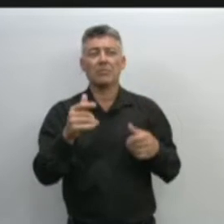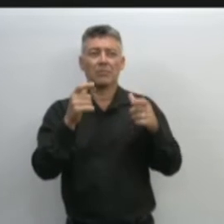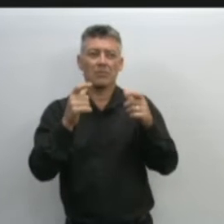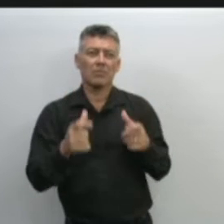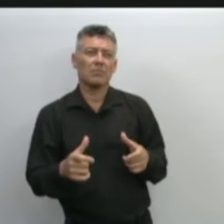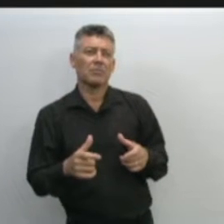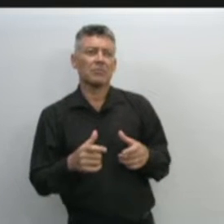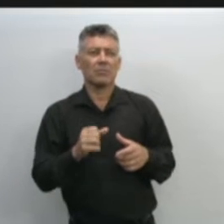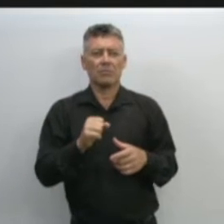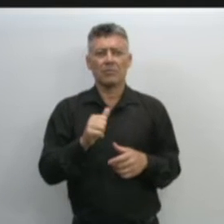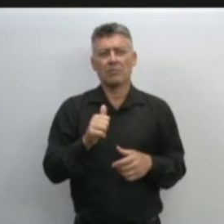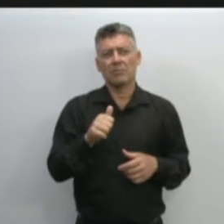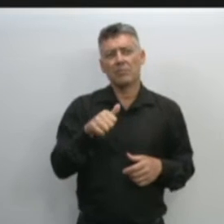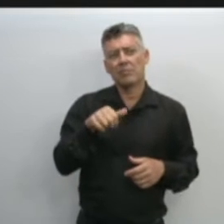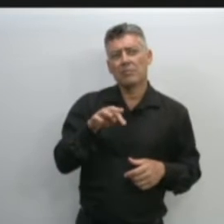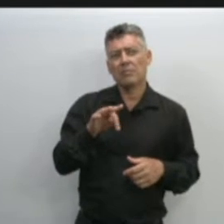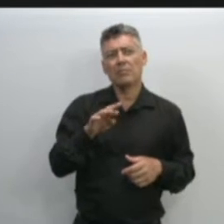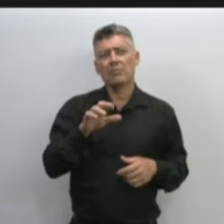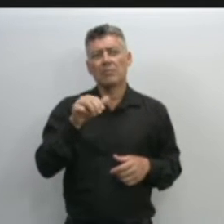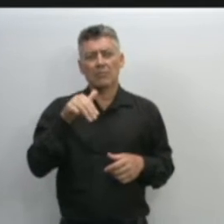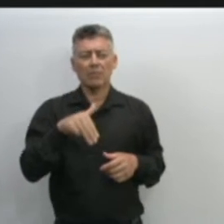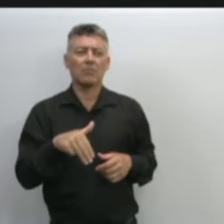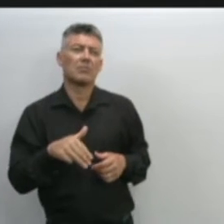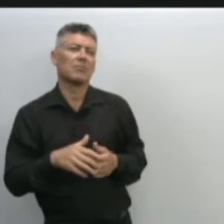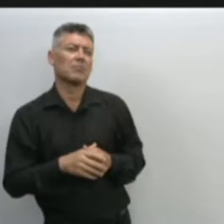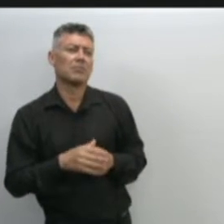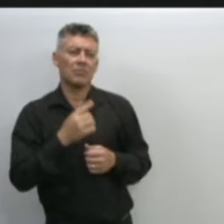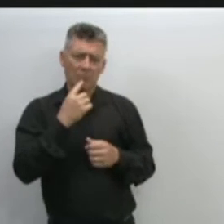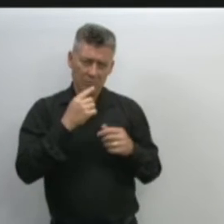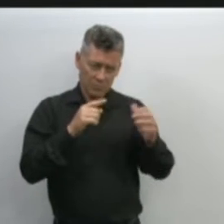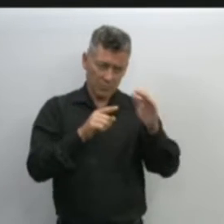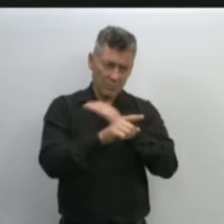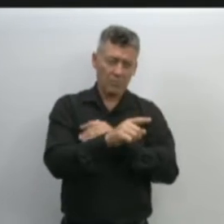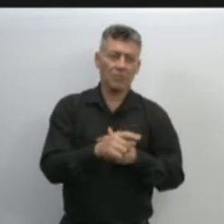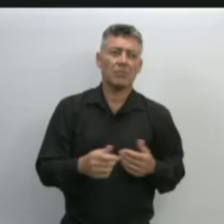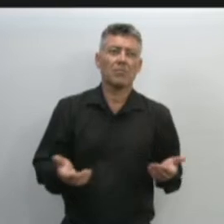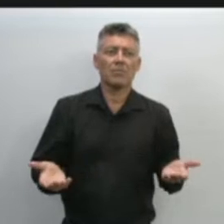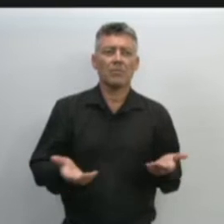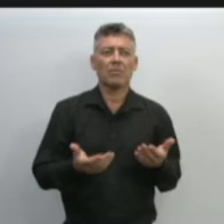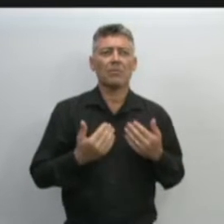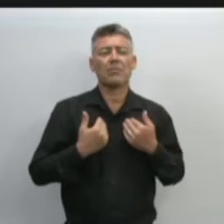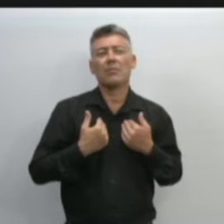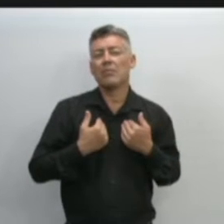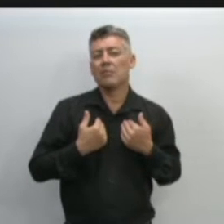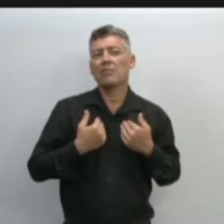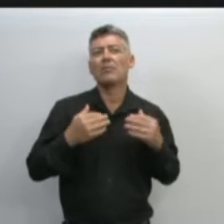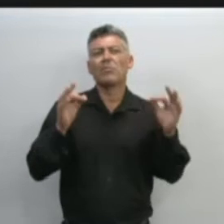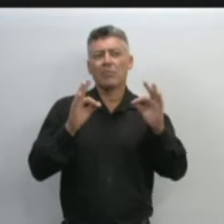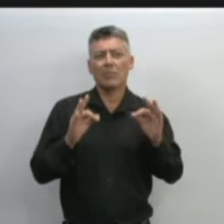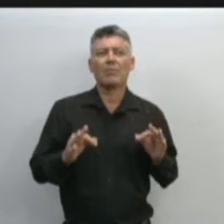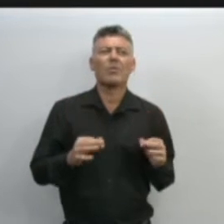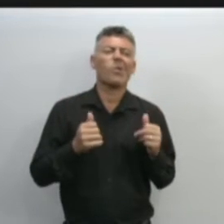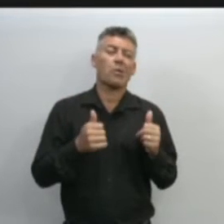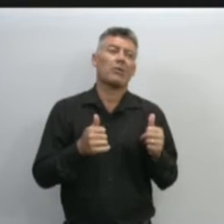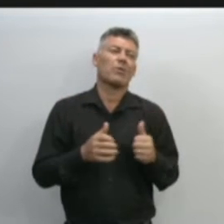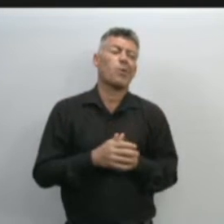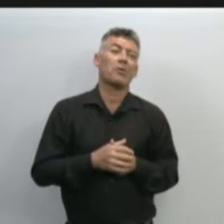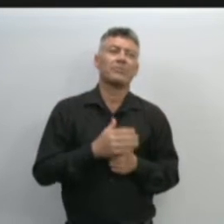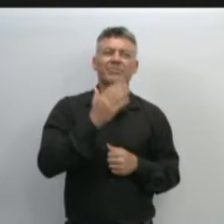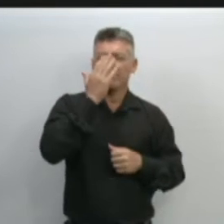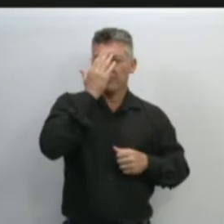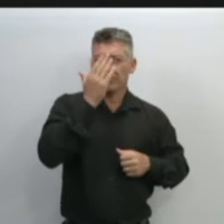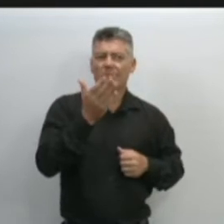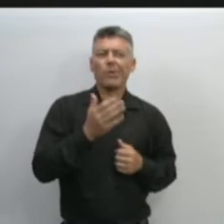do Conjunto Santarém, essa informação, que para mim eu estou realmente muito feliz. E aqui eu quero